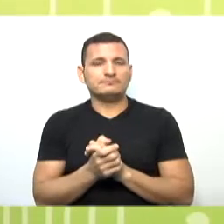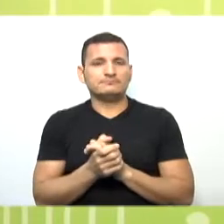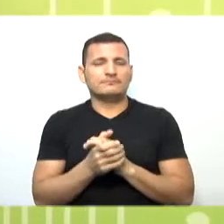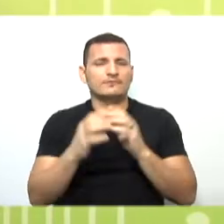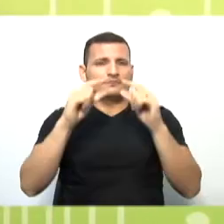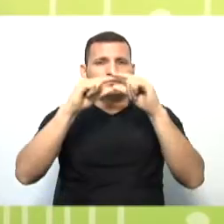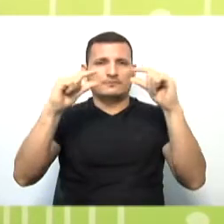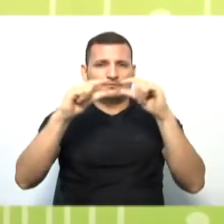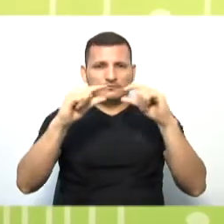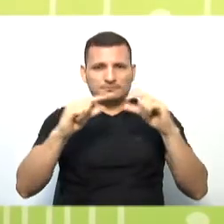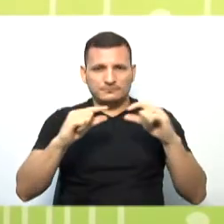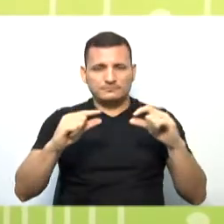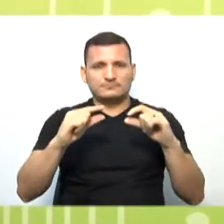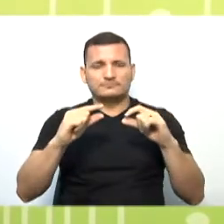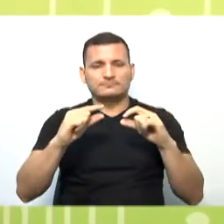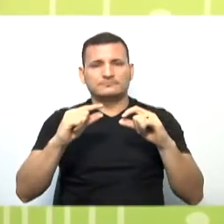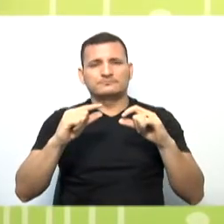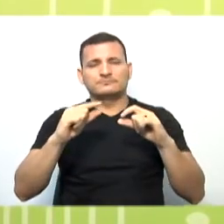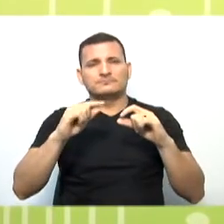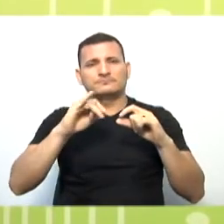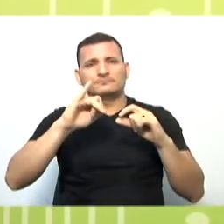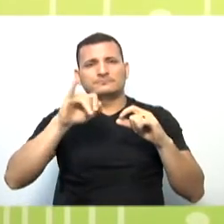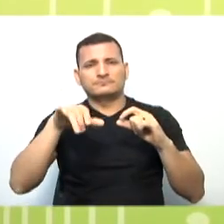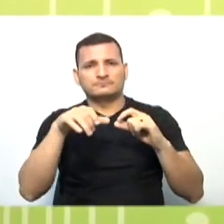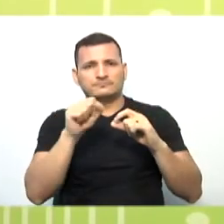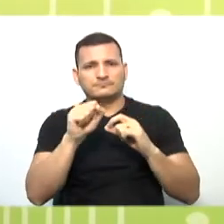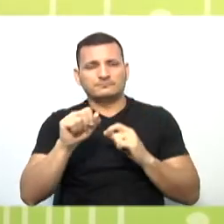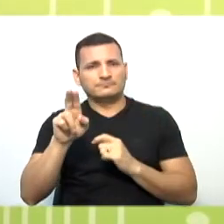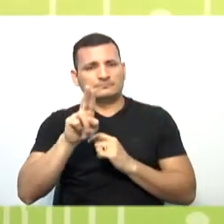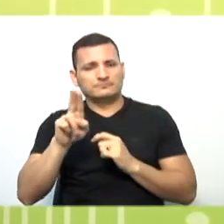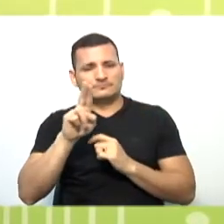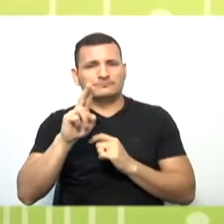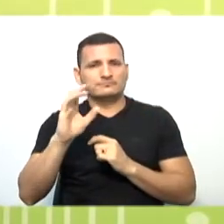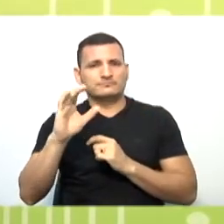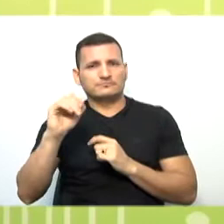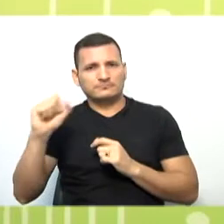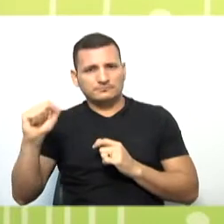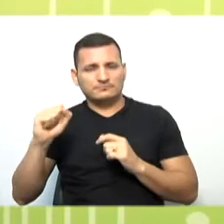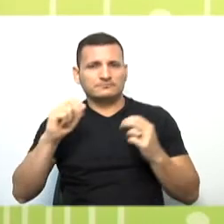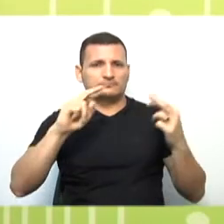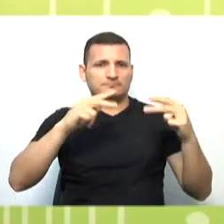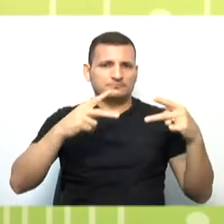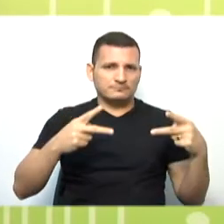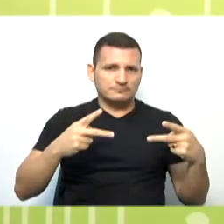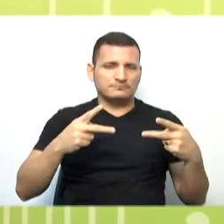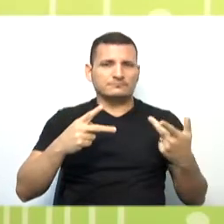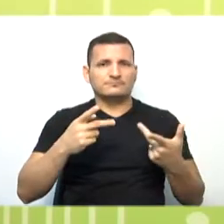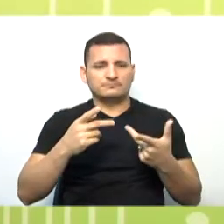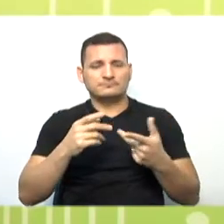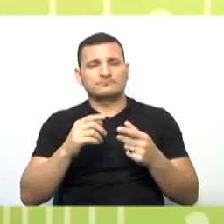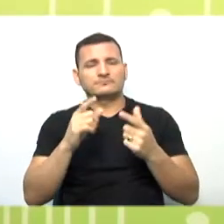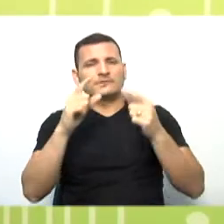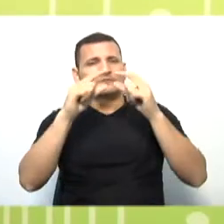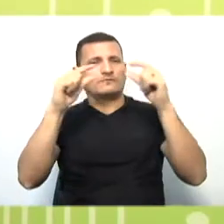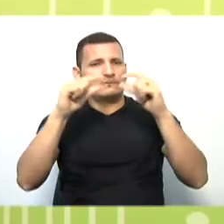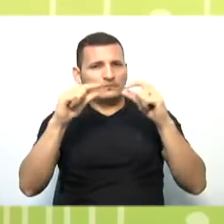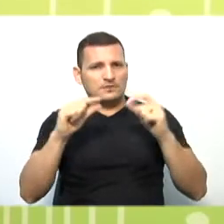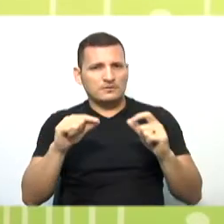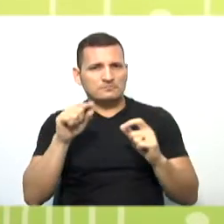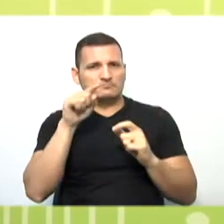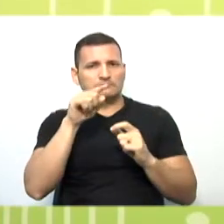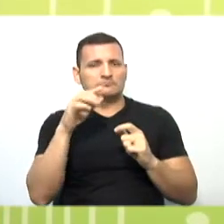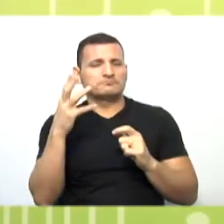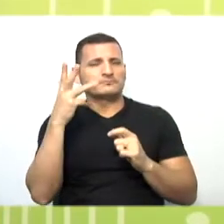fazer um formulário top, utilizando CSS, HTML, JavaScript. Vamos deixar o nosso formulário